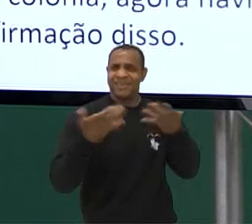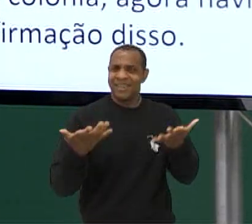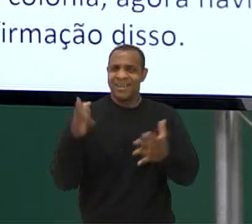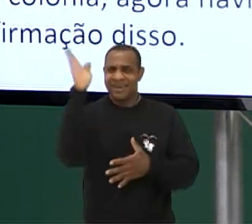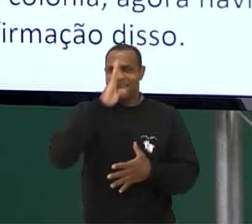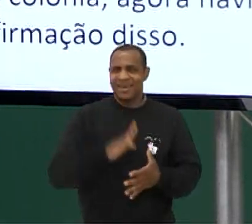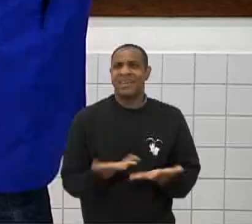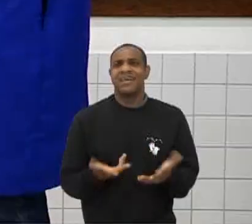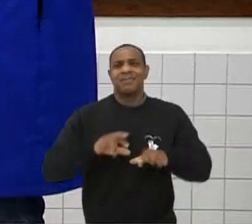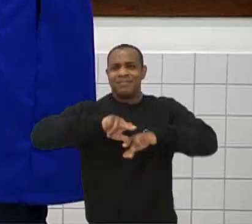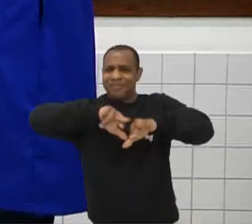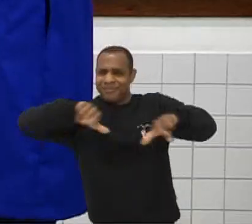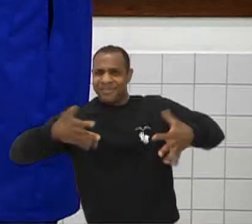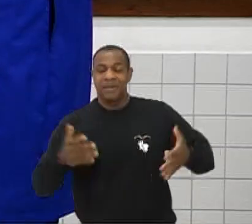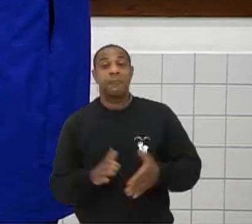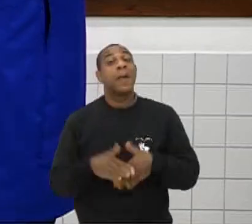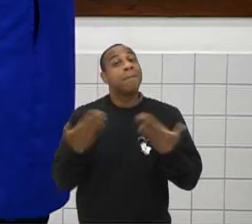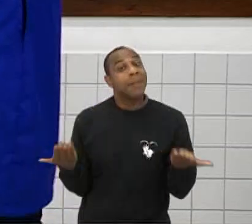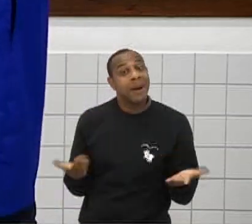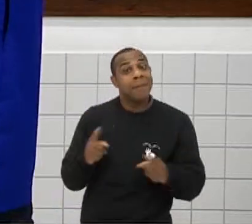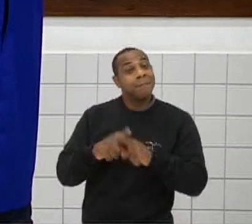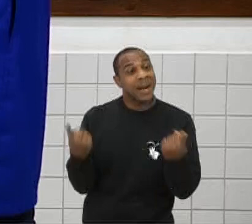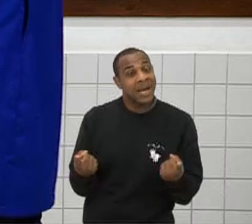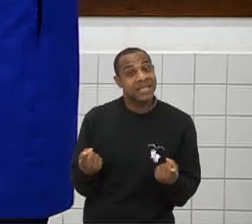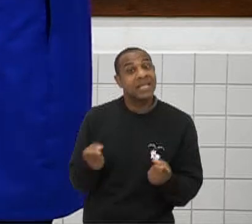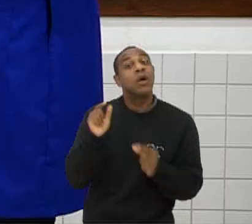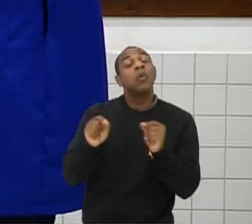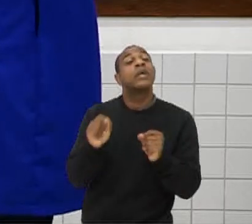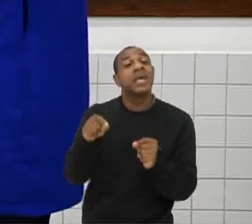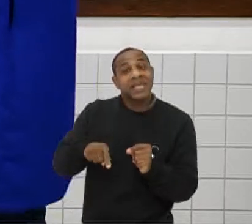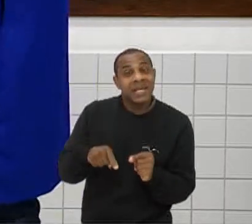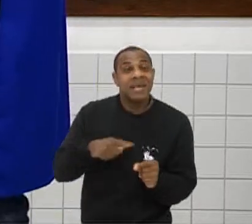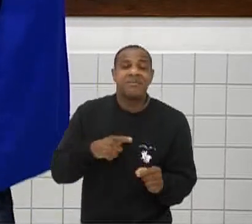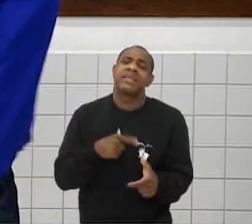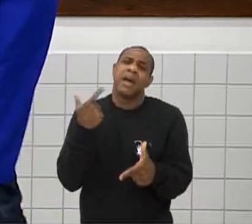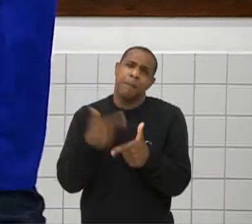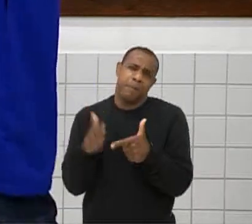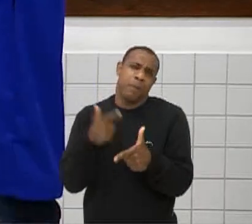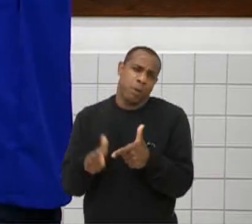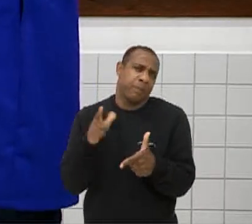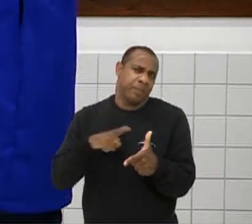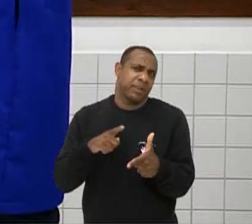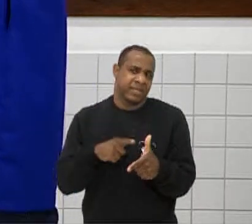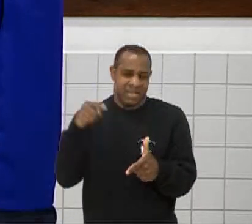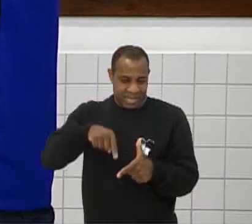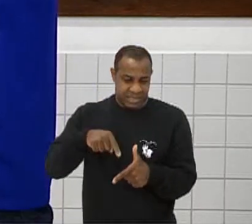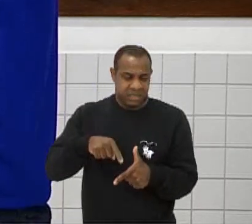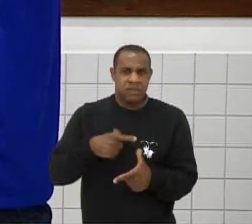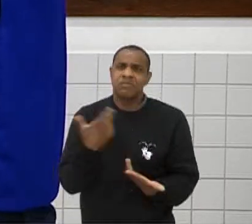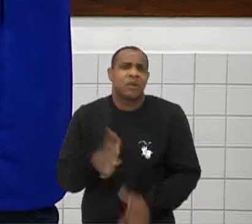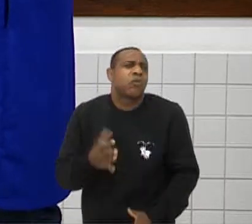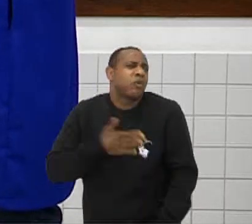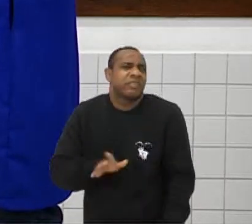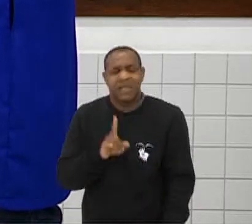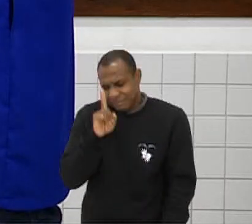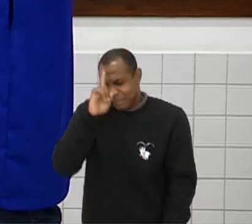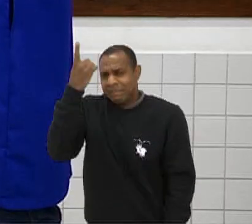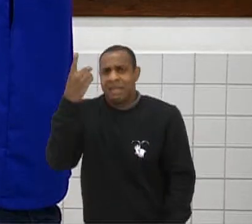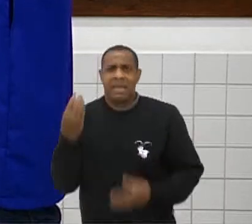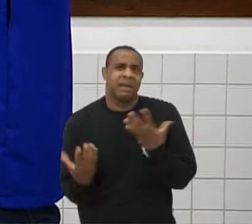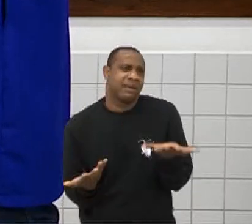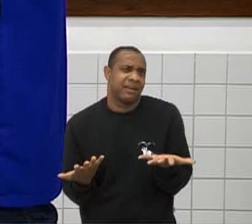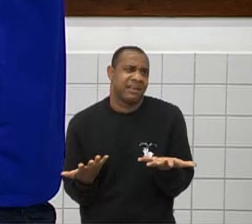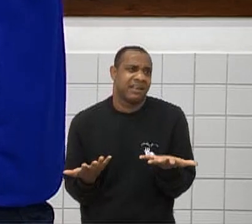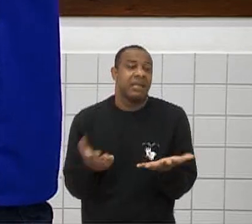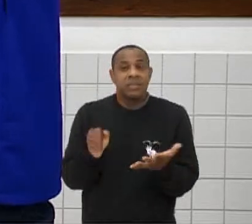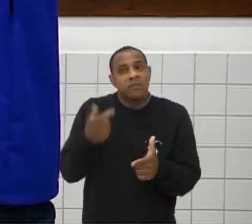que tinha aqui. Só que, com isso aí, ele vai ter problema, porque os portugueses vão começar a não gostar da ideia. Para tentar dizer que não